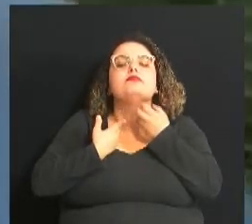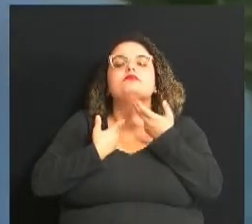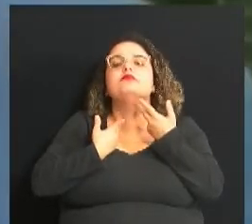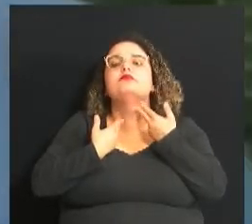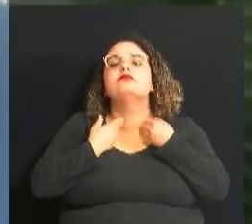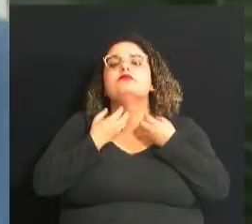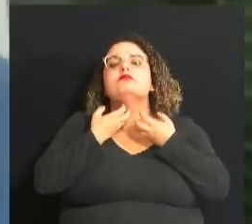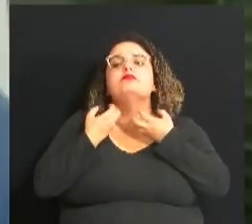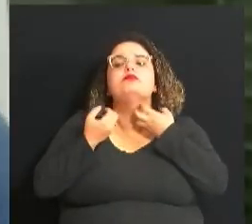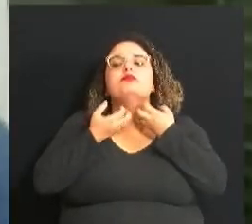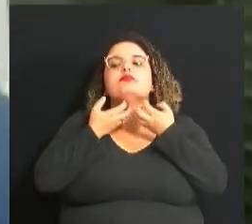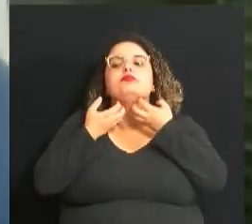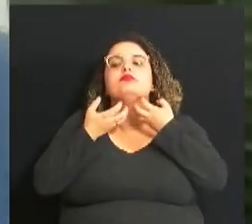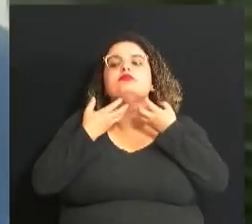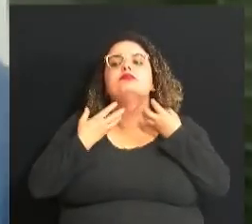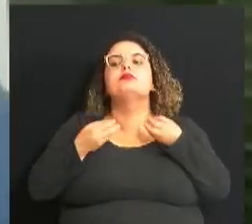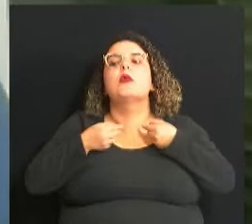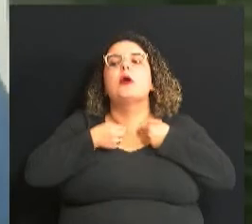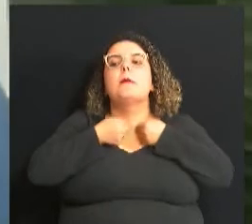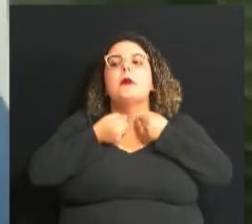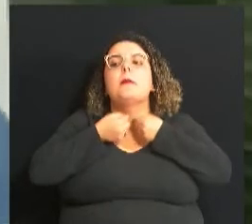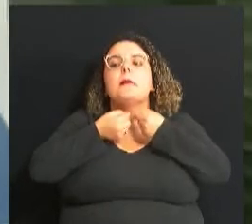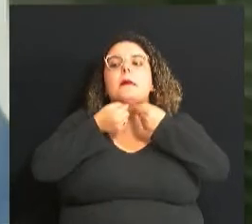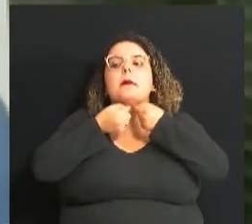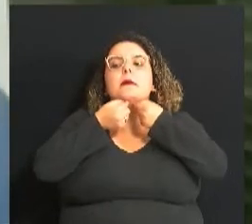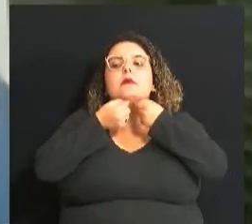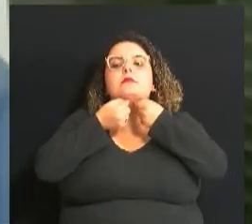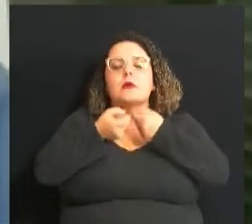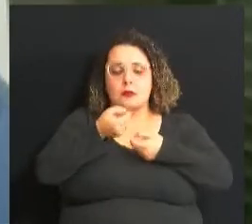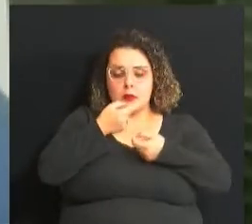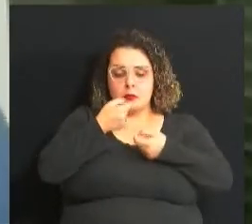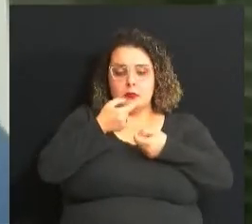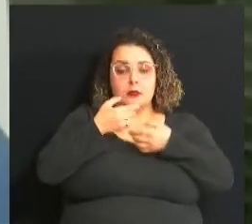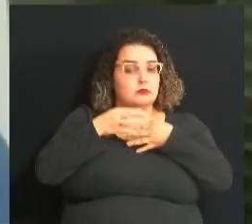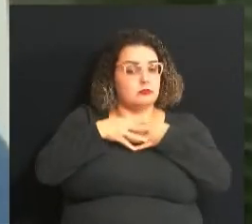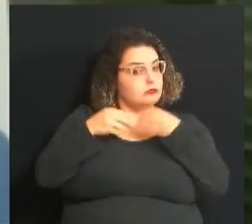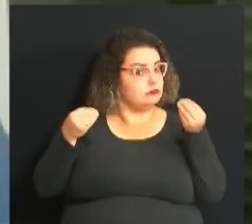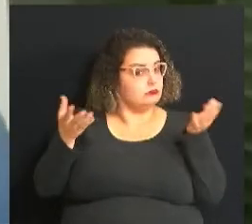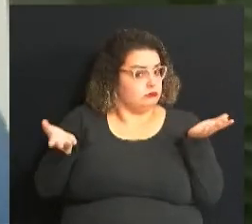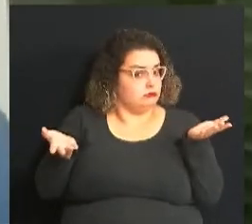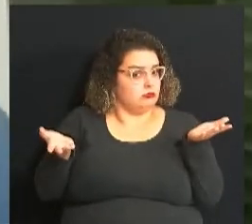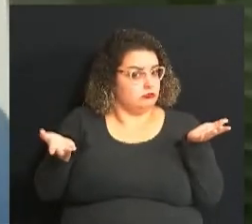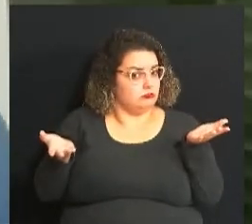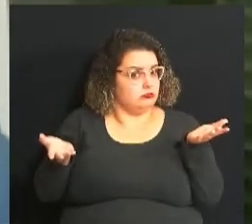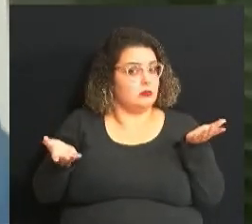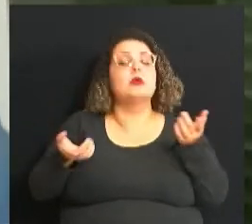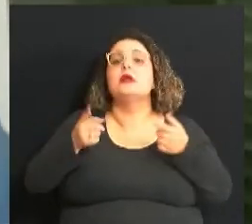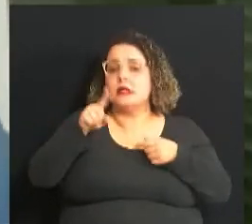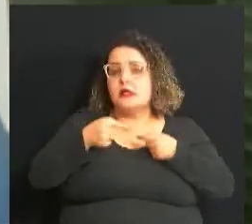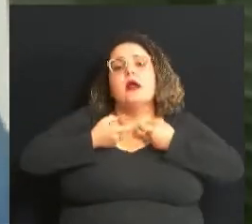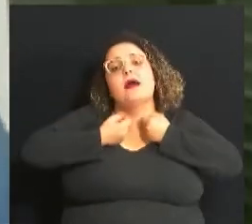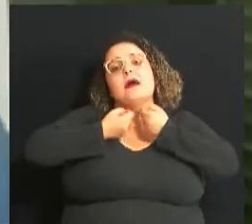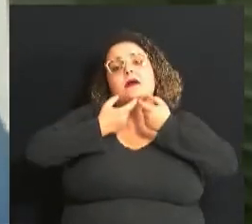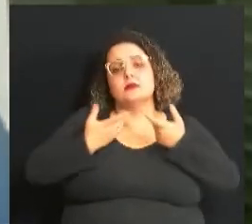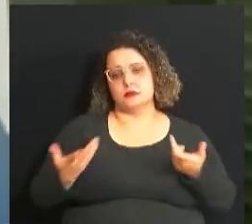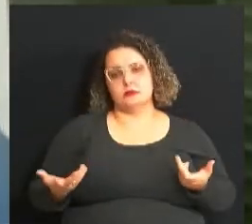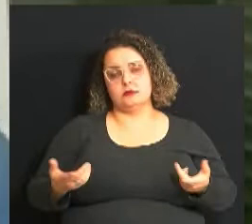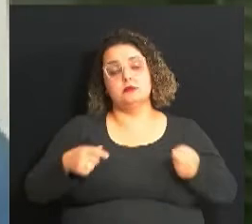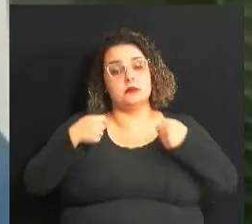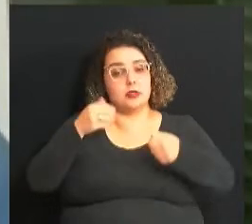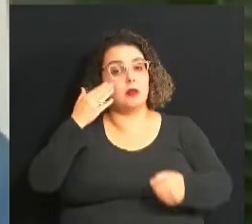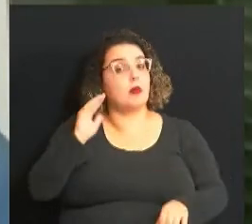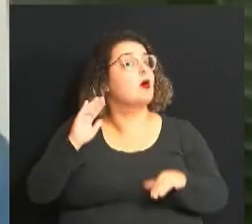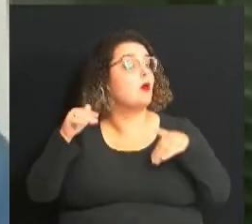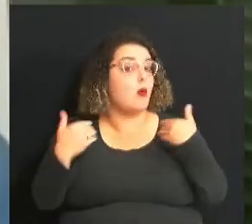tomar um remédio para repor o hormônio, mas ele está curado. Então, a gente tem que ter ideia de qual é o câncer, né? E qual é